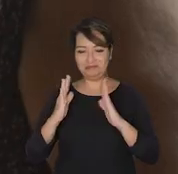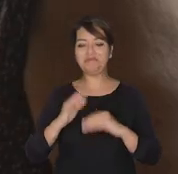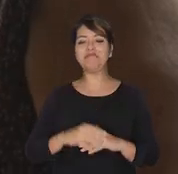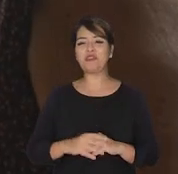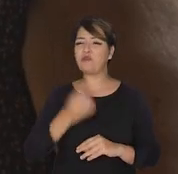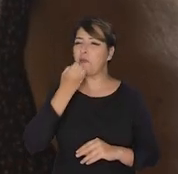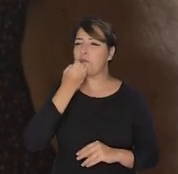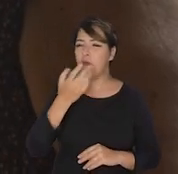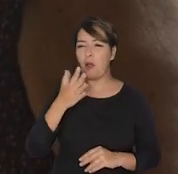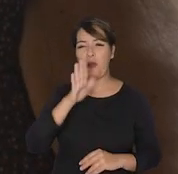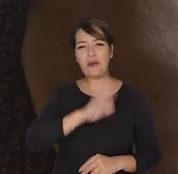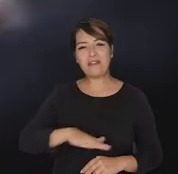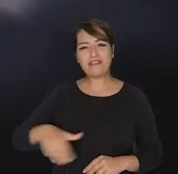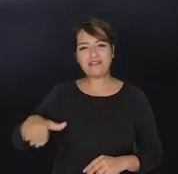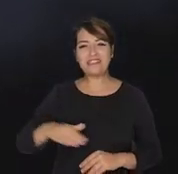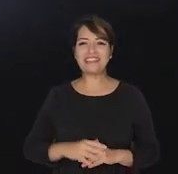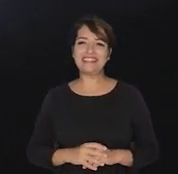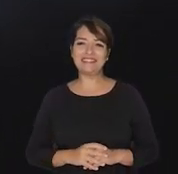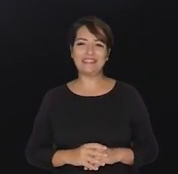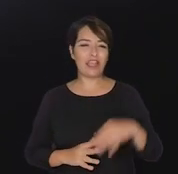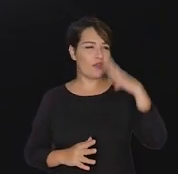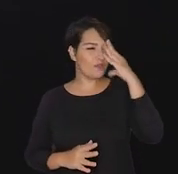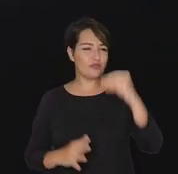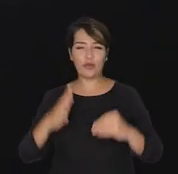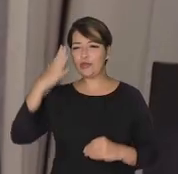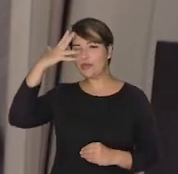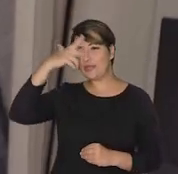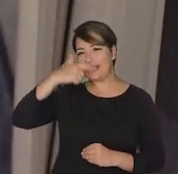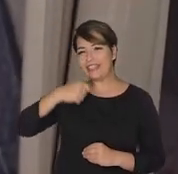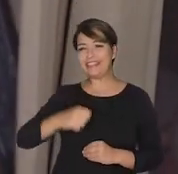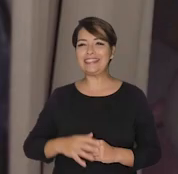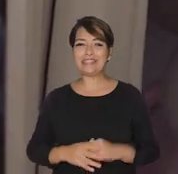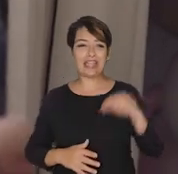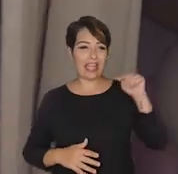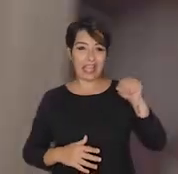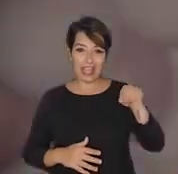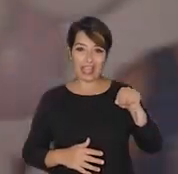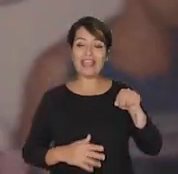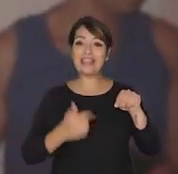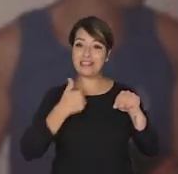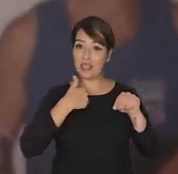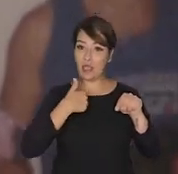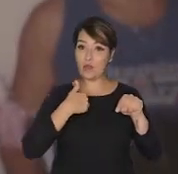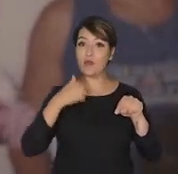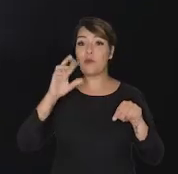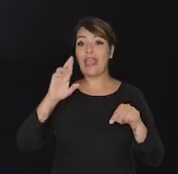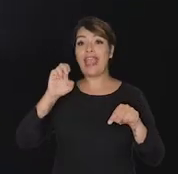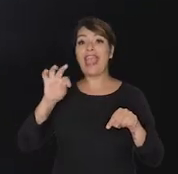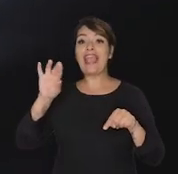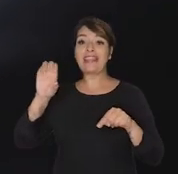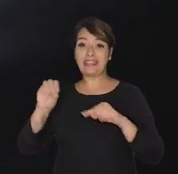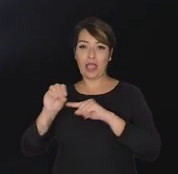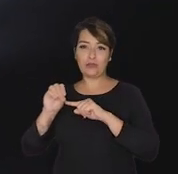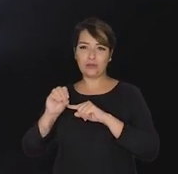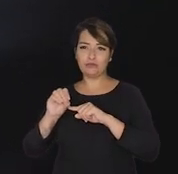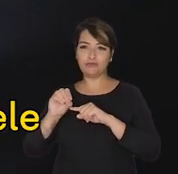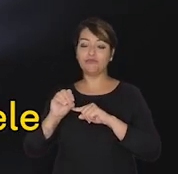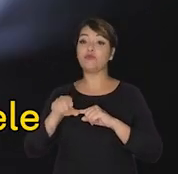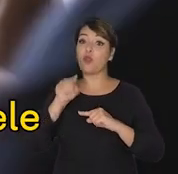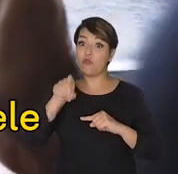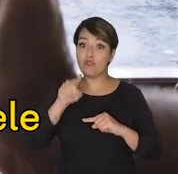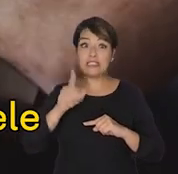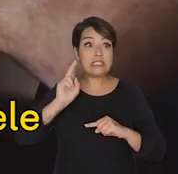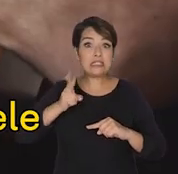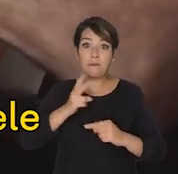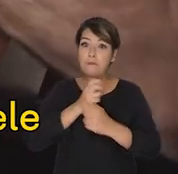né? Muito. Muito boa. Essa foto é linda, né? Esse sou eu, esse é Renato. Tá muito agarrado com ele.